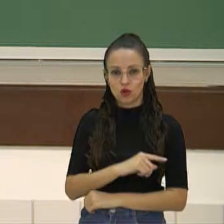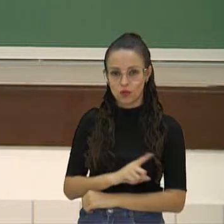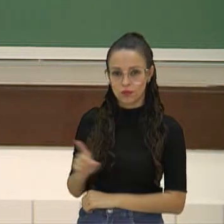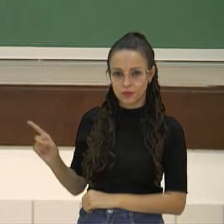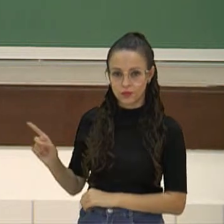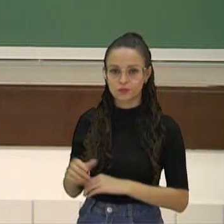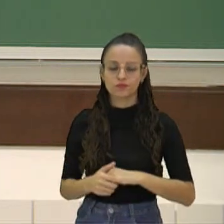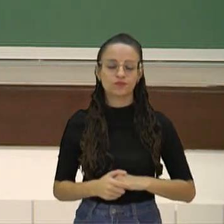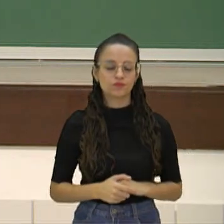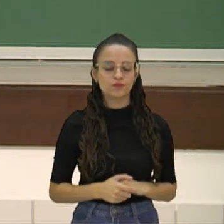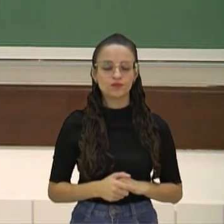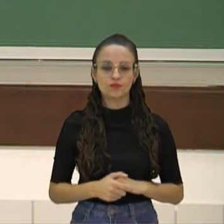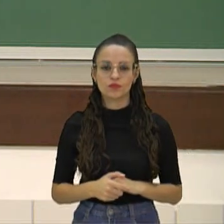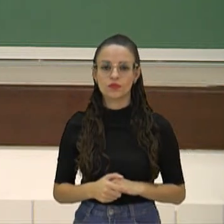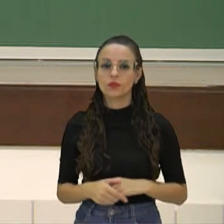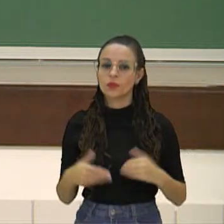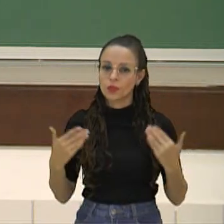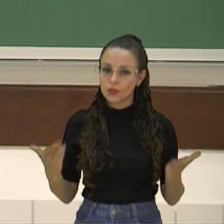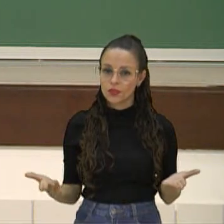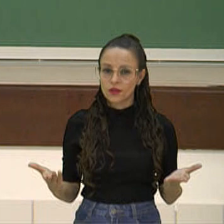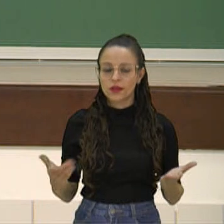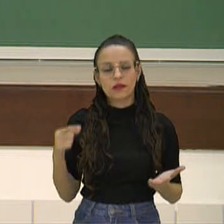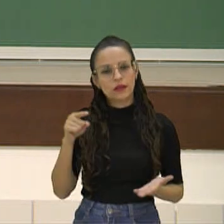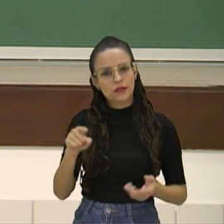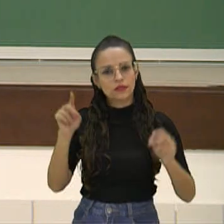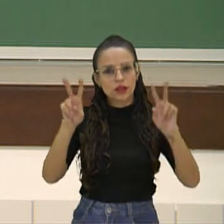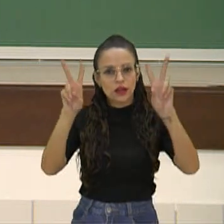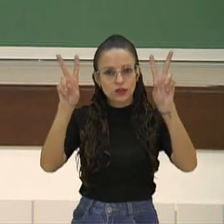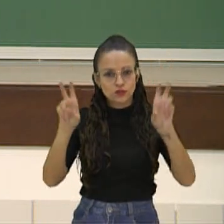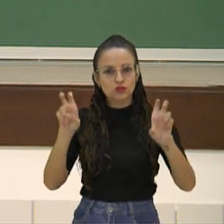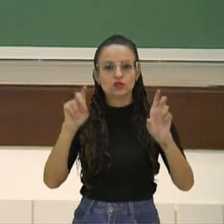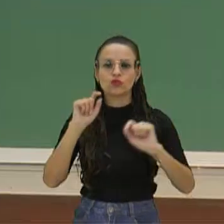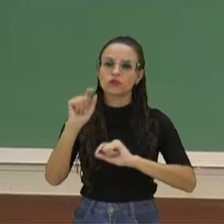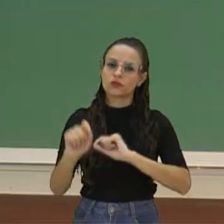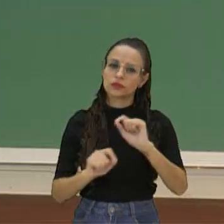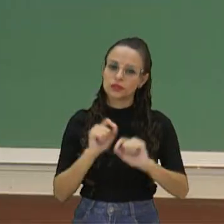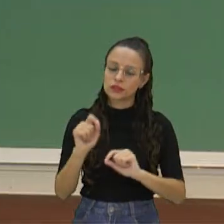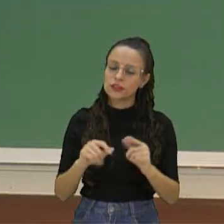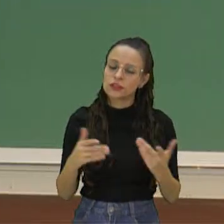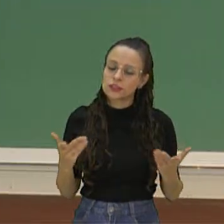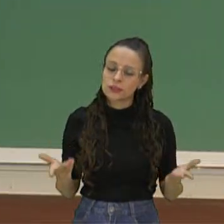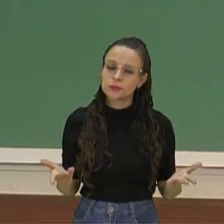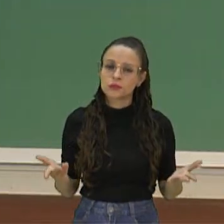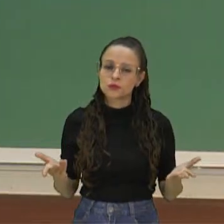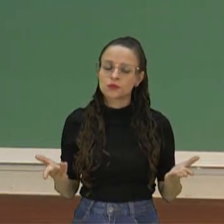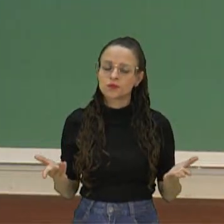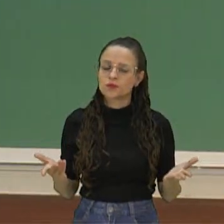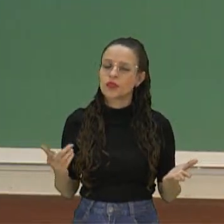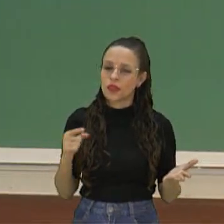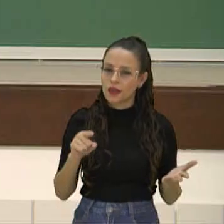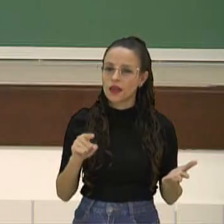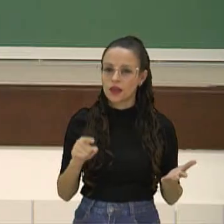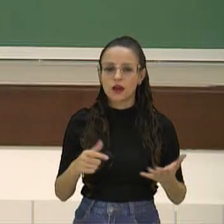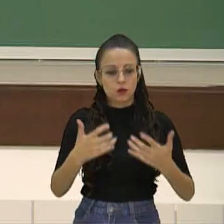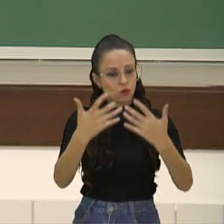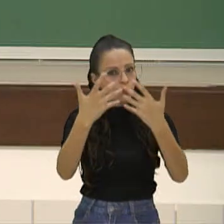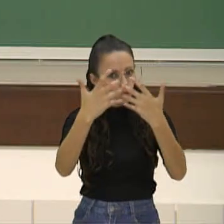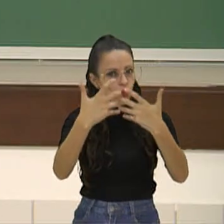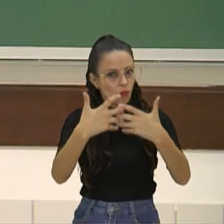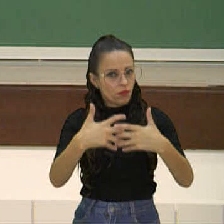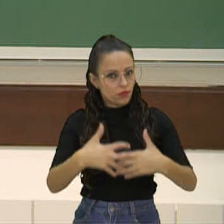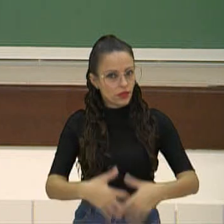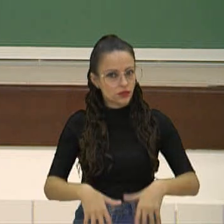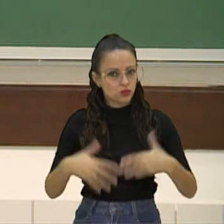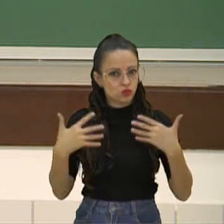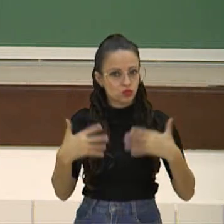fase secretora. Pessoal, é um assunto que, de certa forma, ele é complexo,